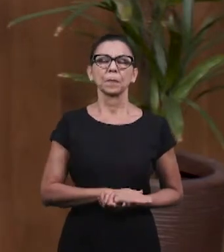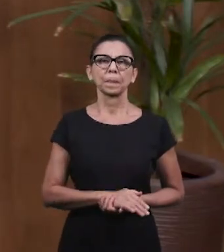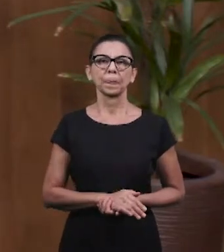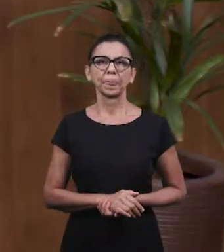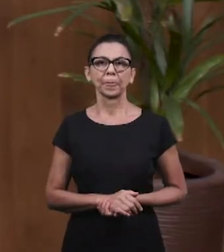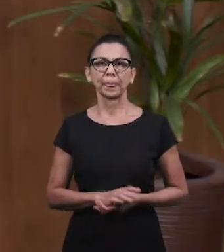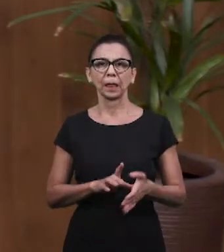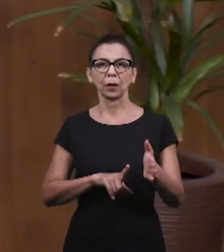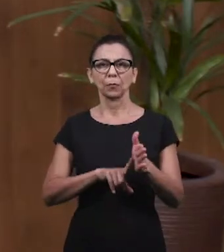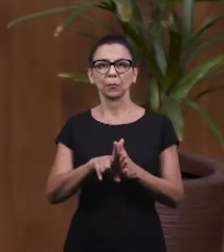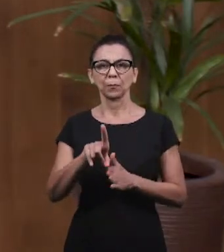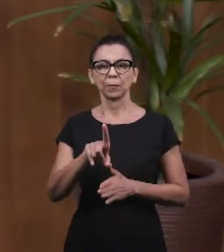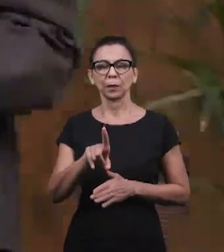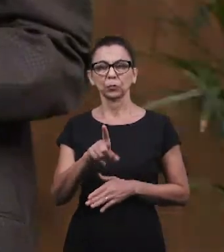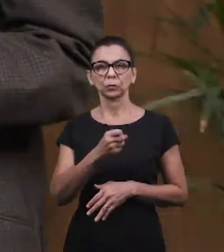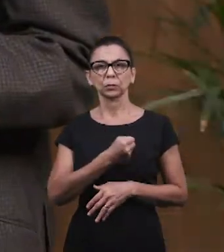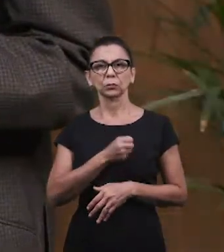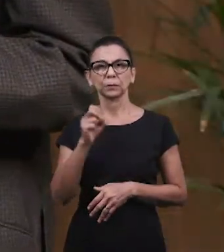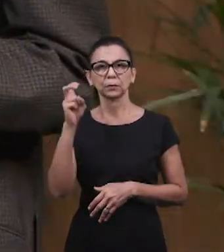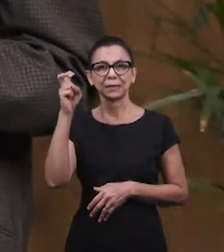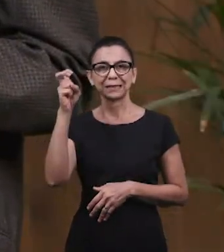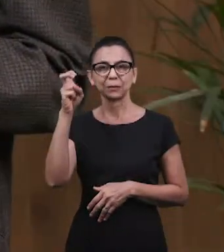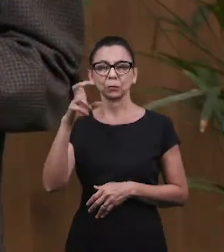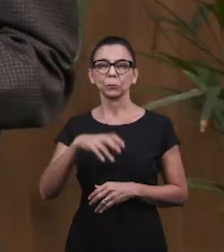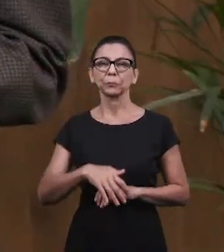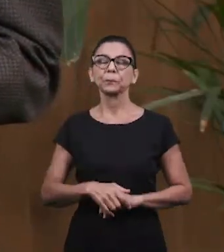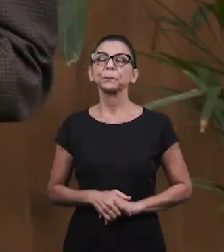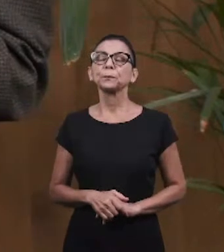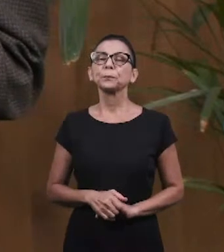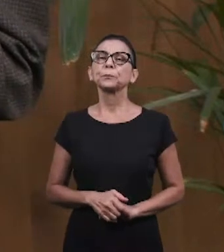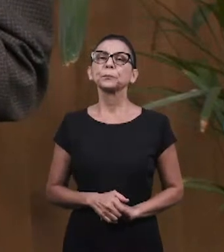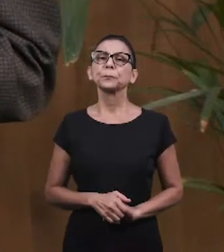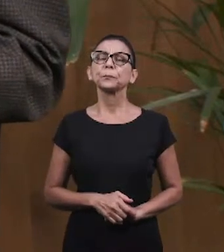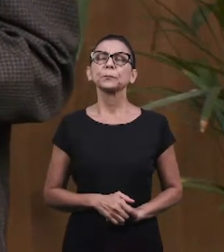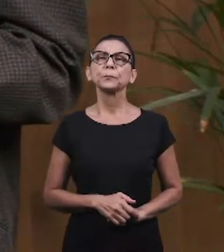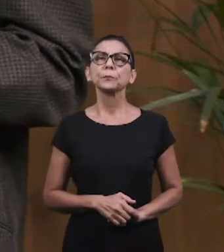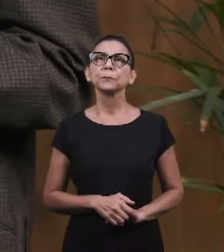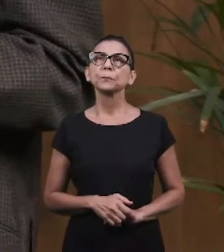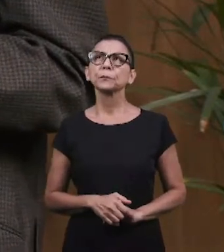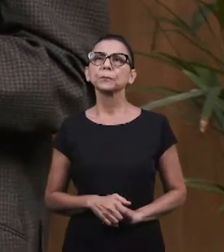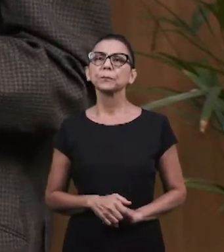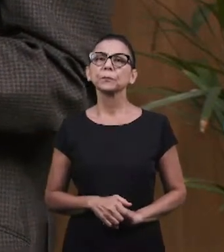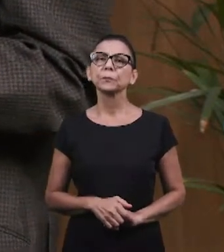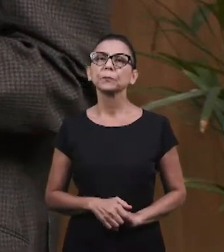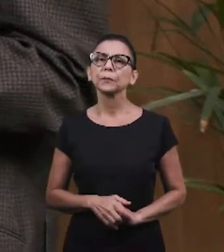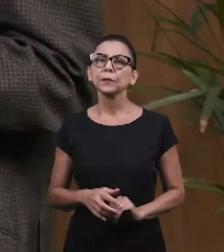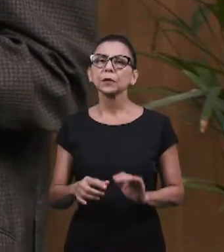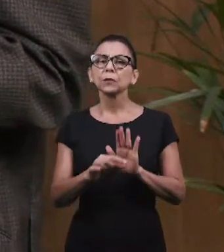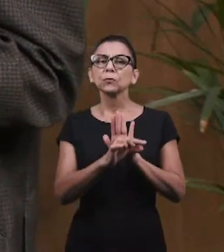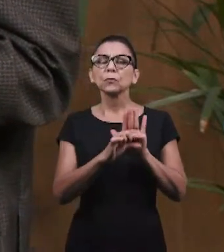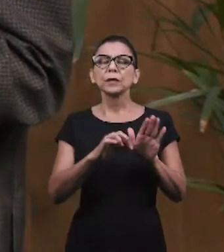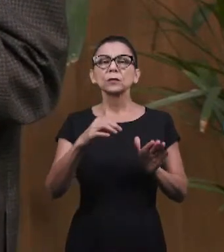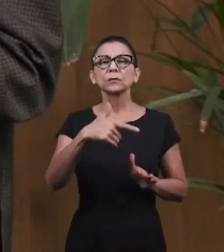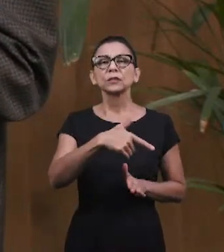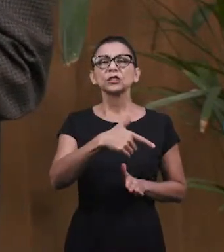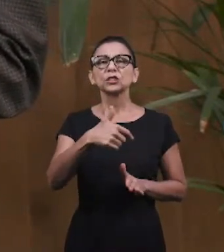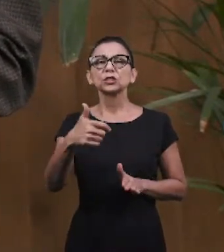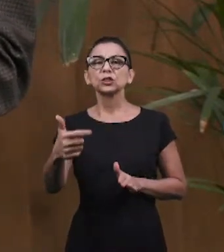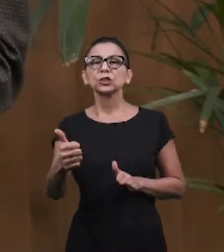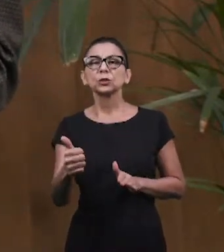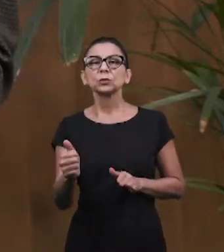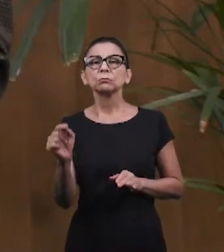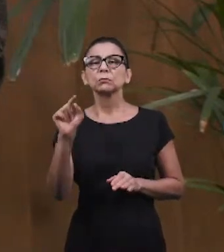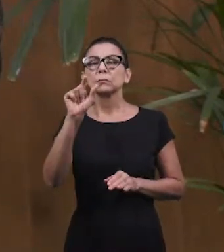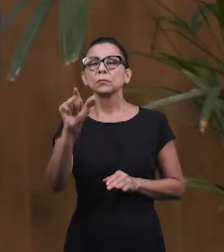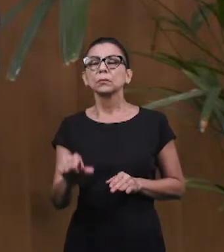nossa quinta pergunta. E a nossa quinta pergunta diz assim: quem são os convidados do verso 21? Qual